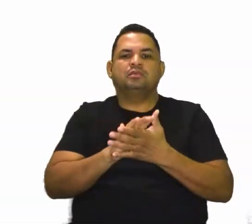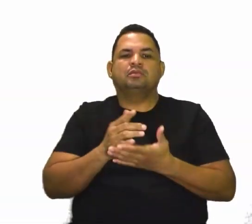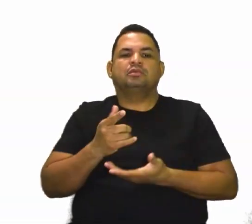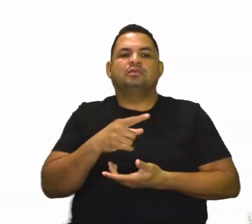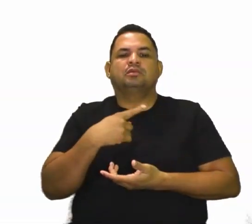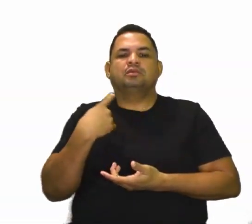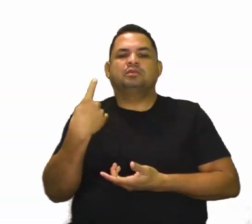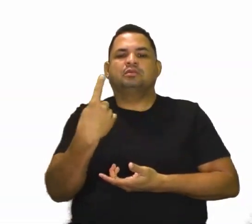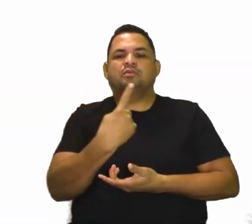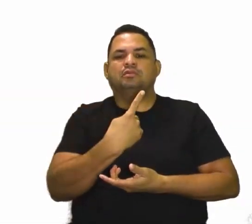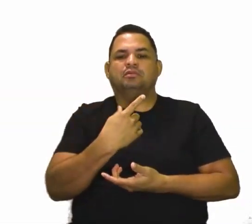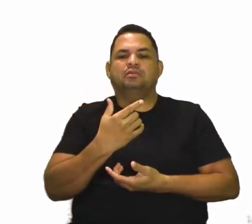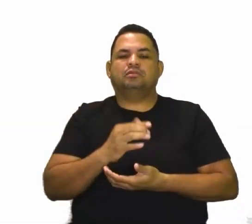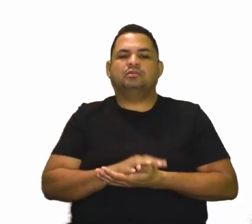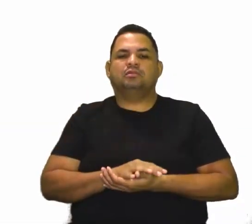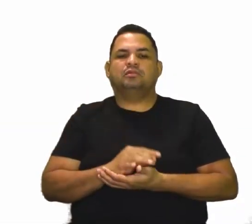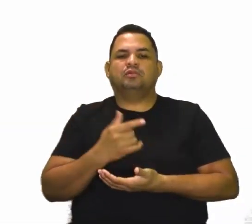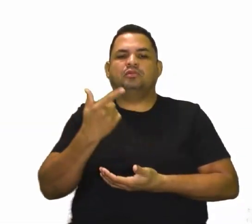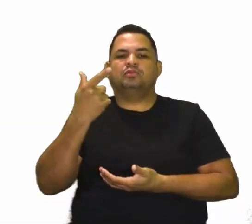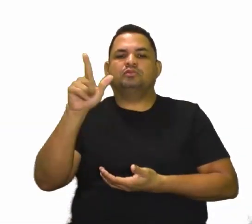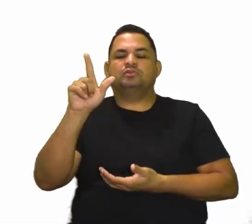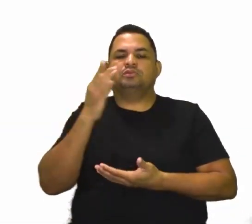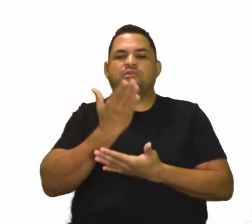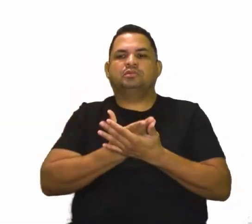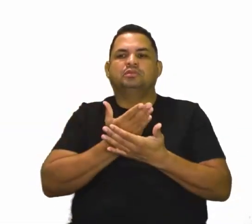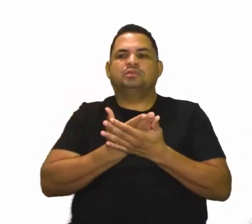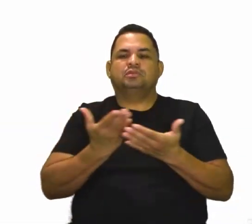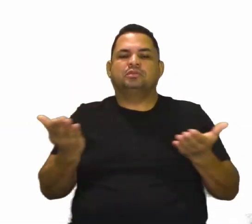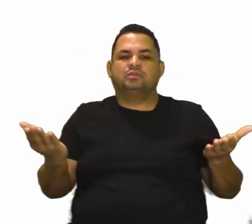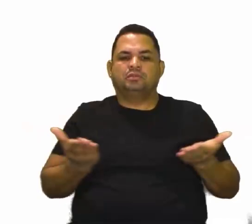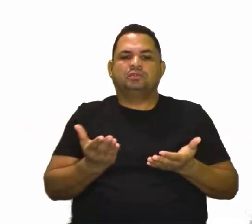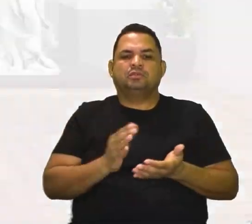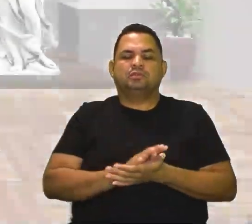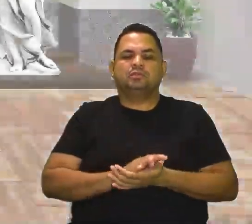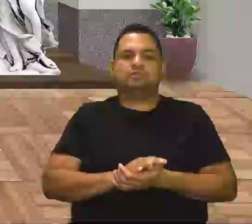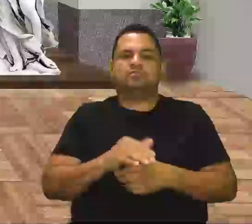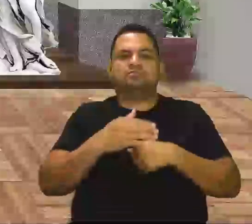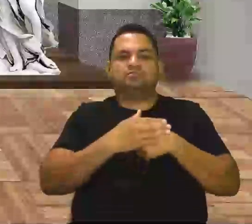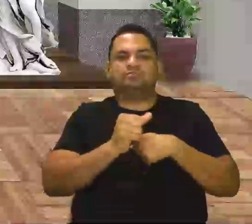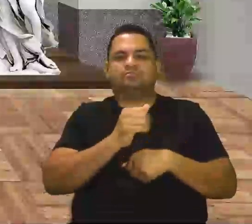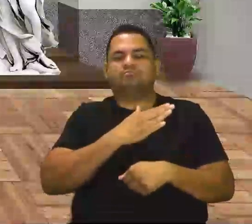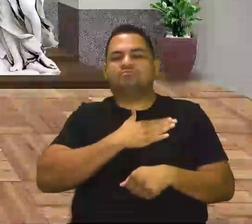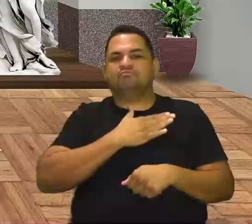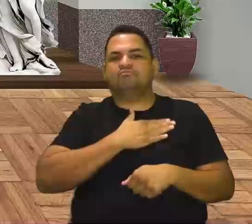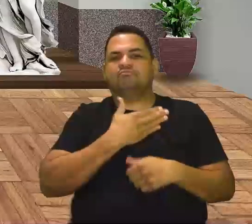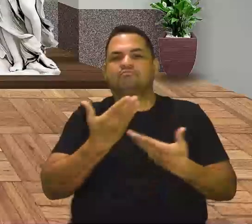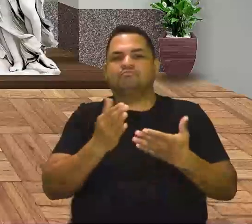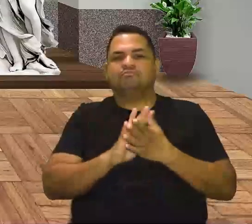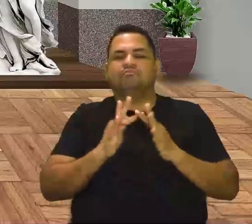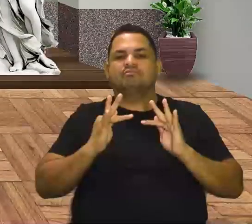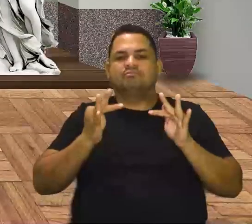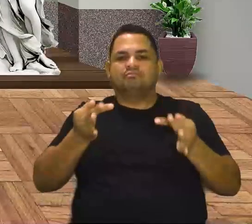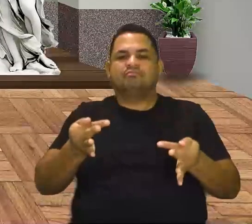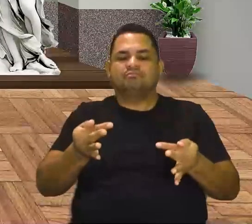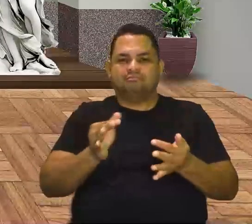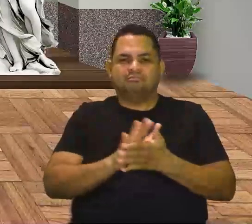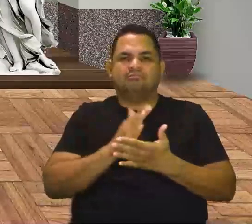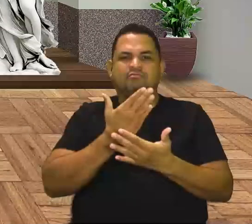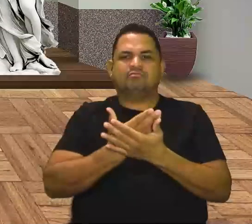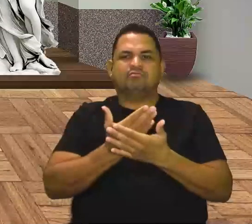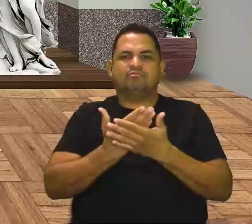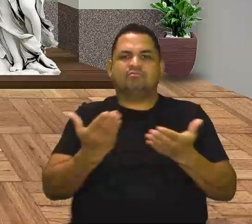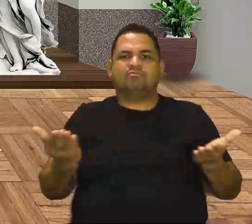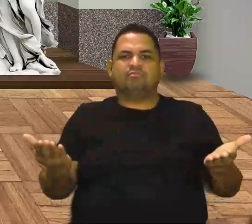nossa próxima aula. E, meus queridos alunos, chegamos ao final de mais uma